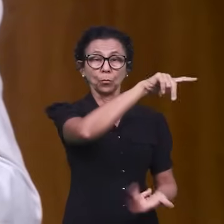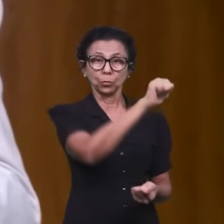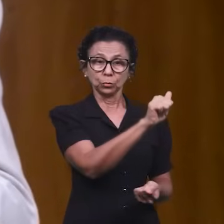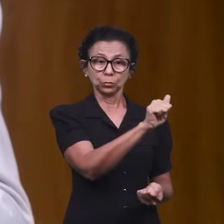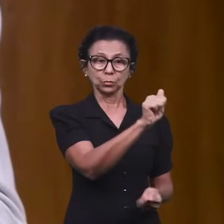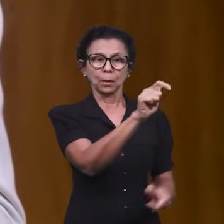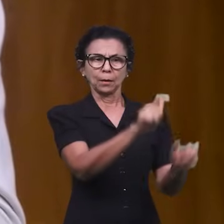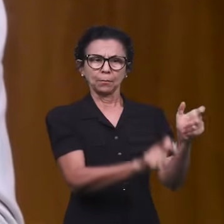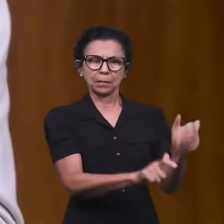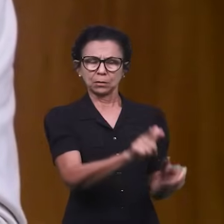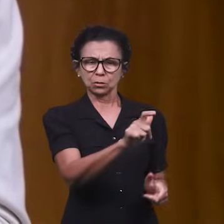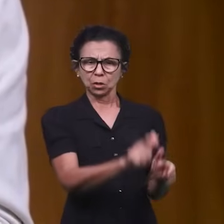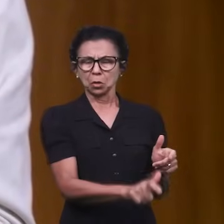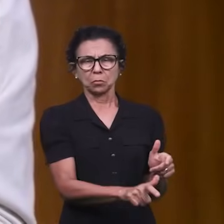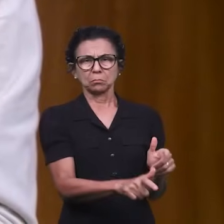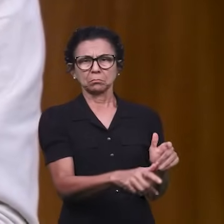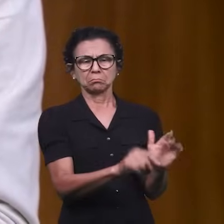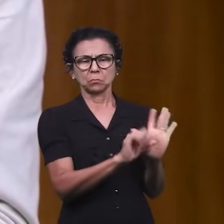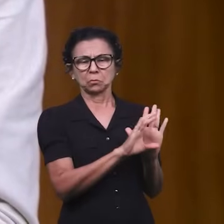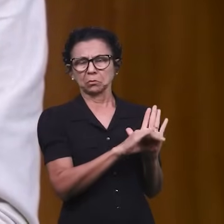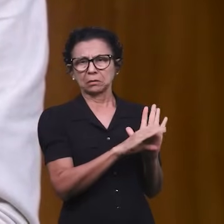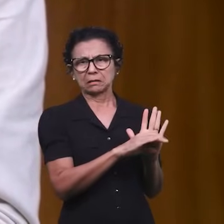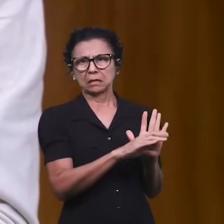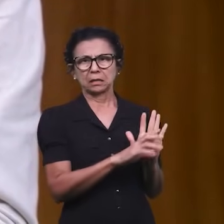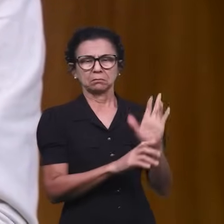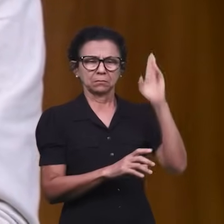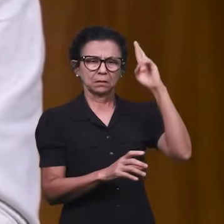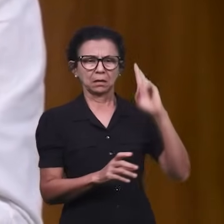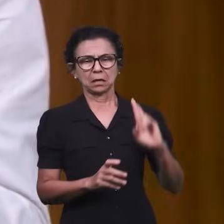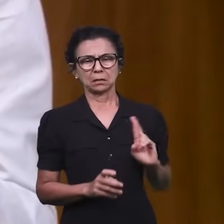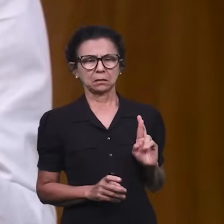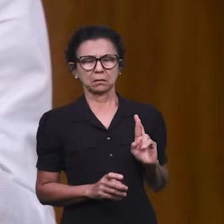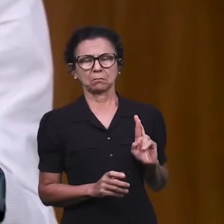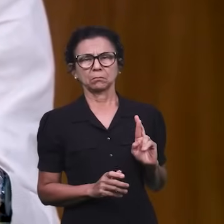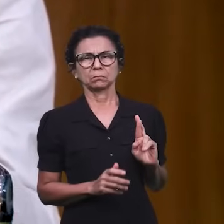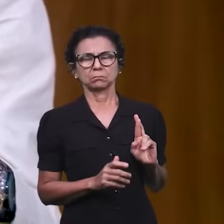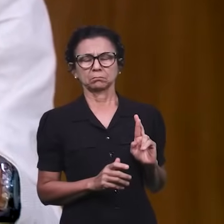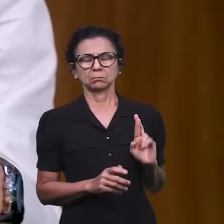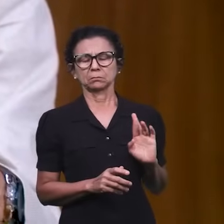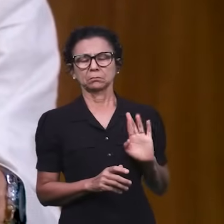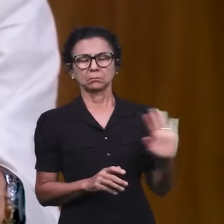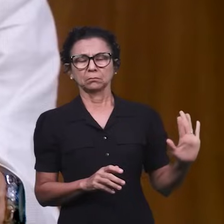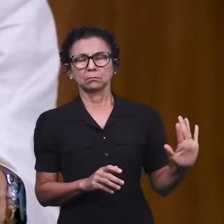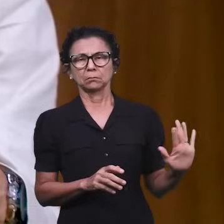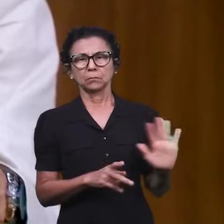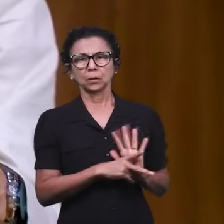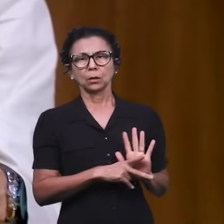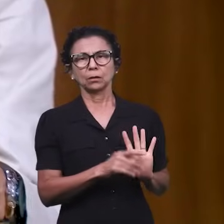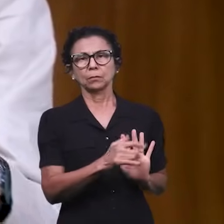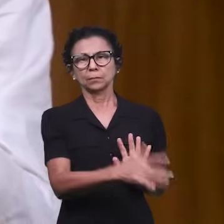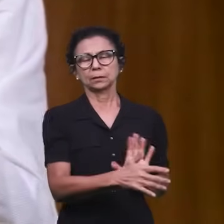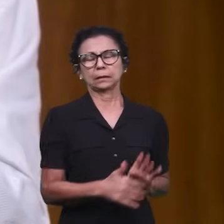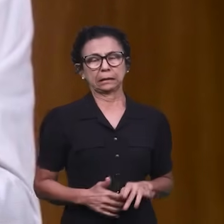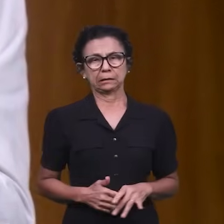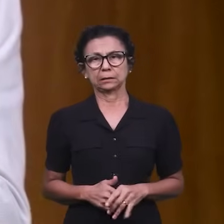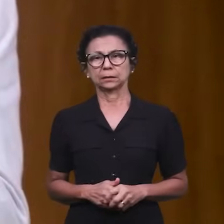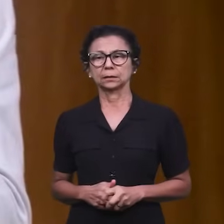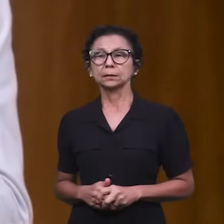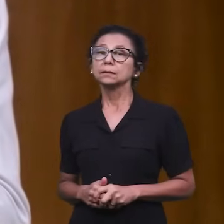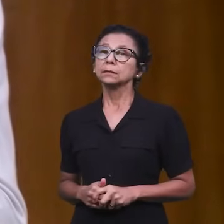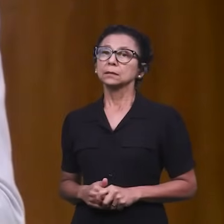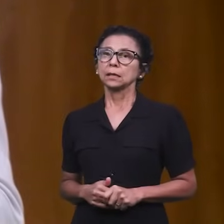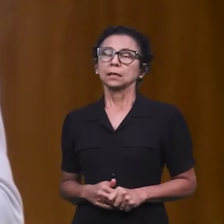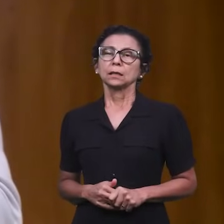do juízo, não vai ser suficiente para poupar o mundo do juízo. E aí o contexto